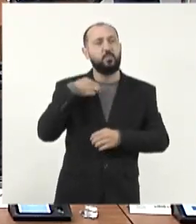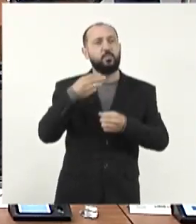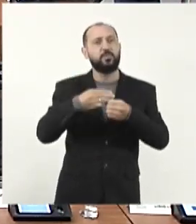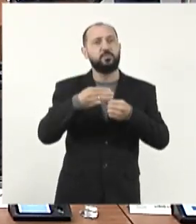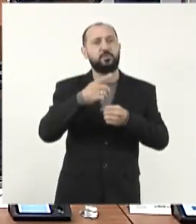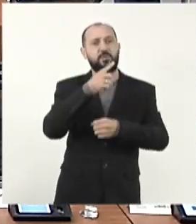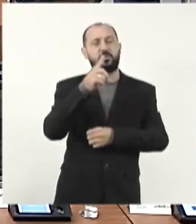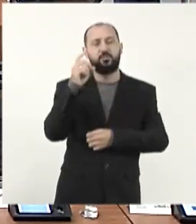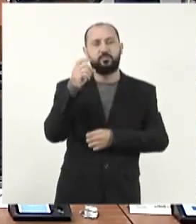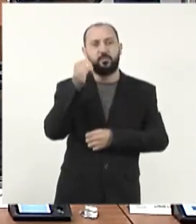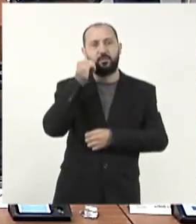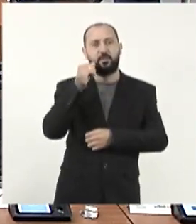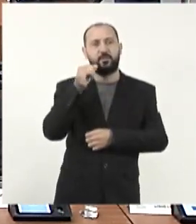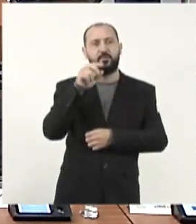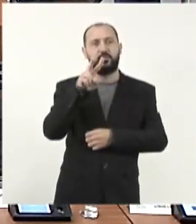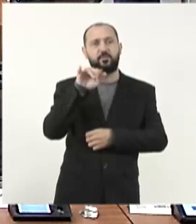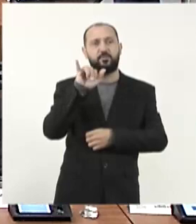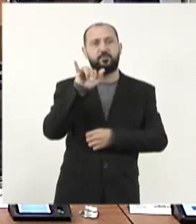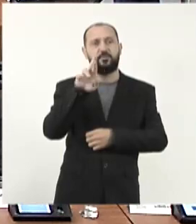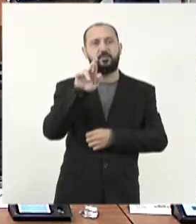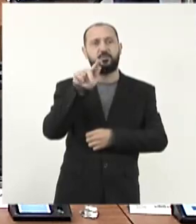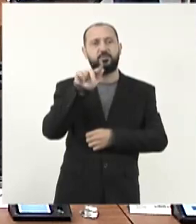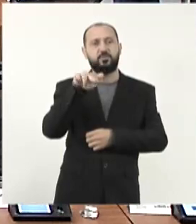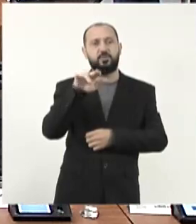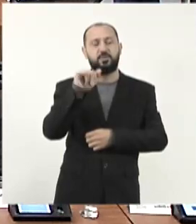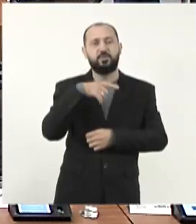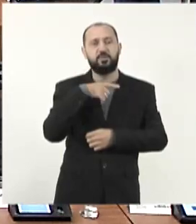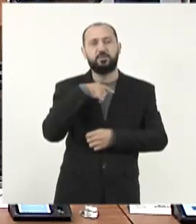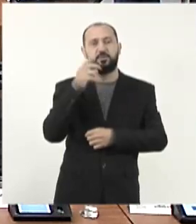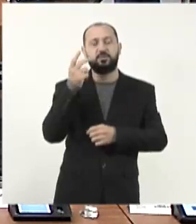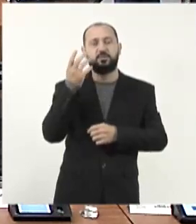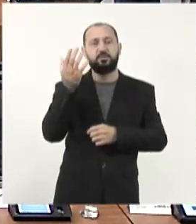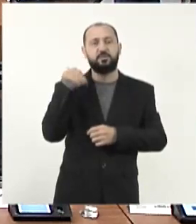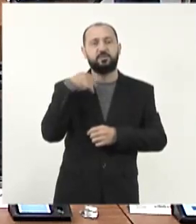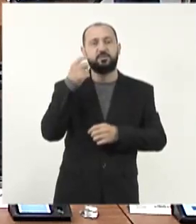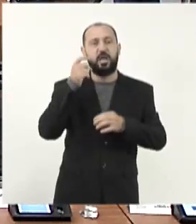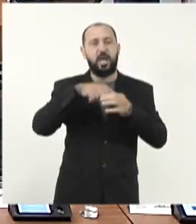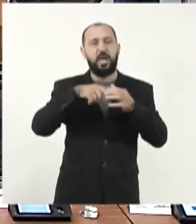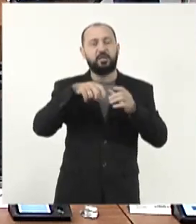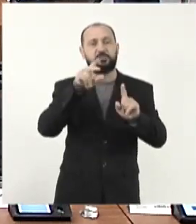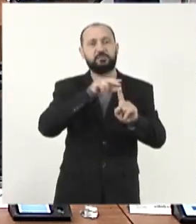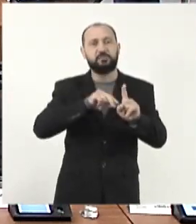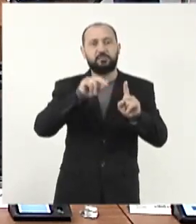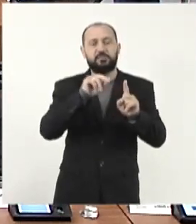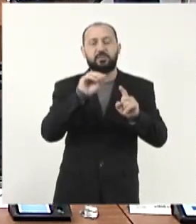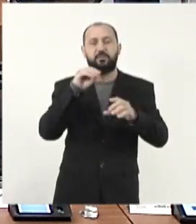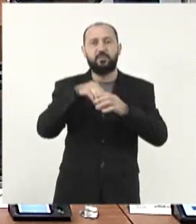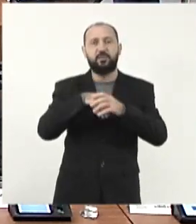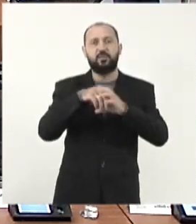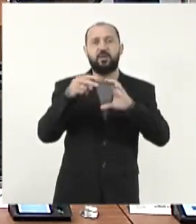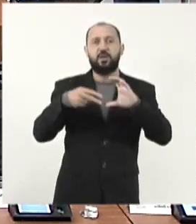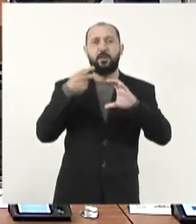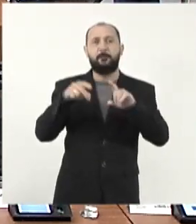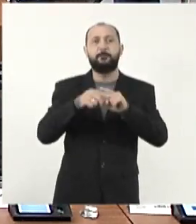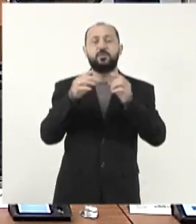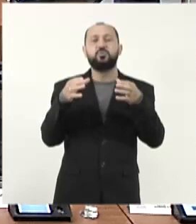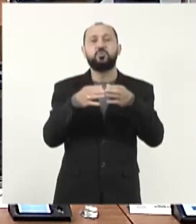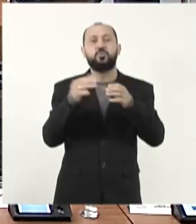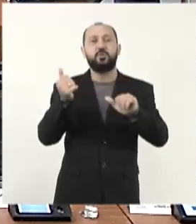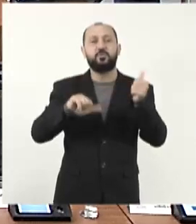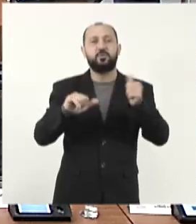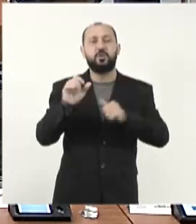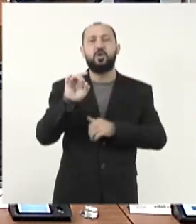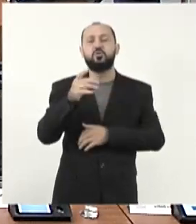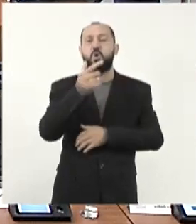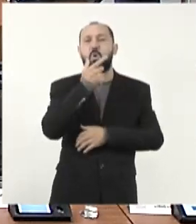Dourados. A vereadora Virgínia foi vítima de violência sexual na Câmara, mas a comissão que avalia era